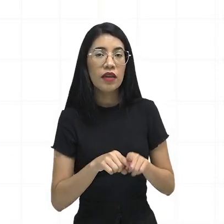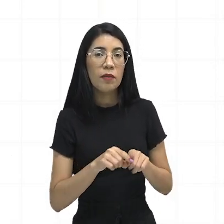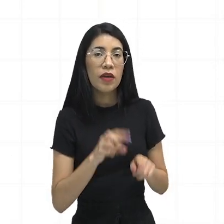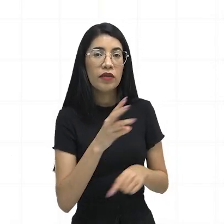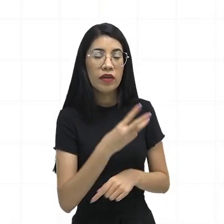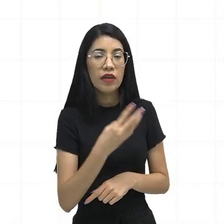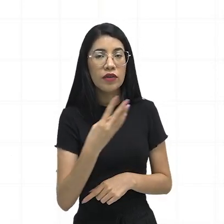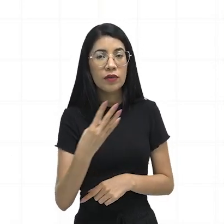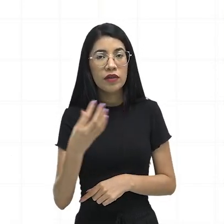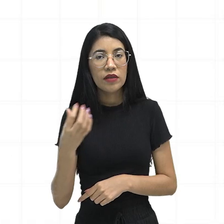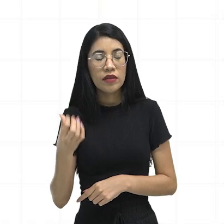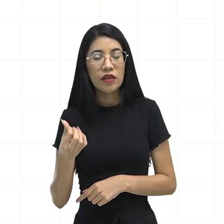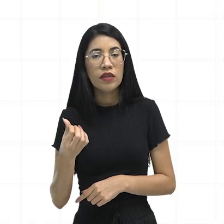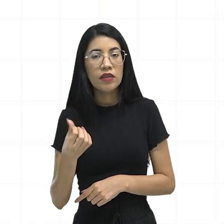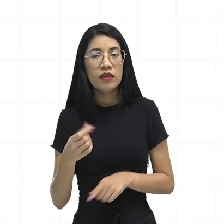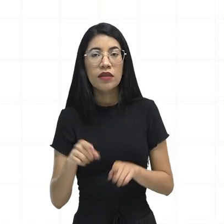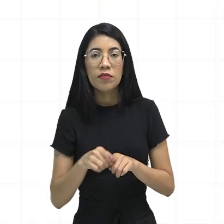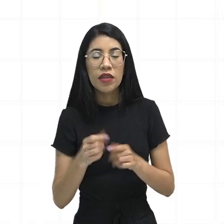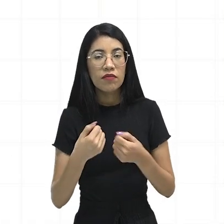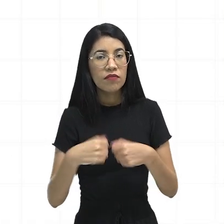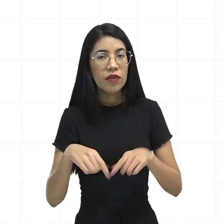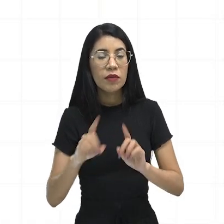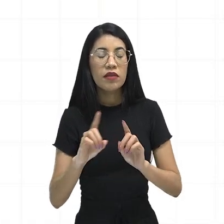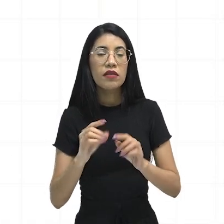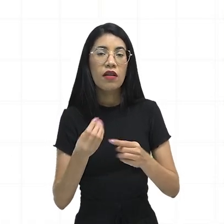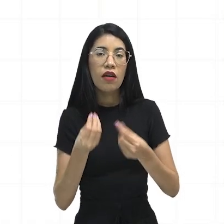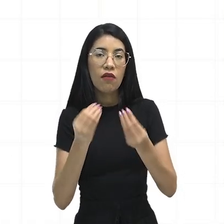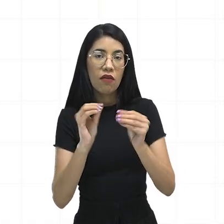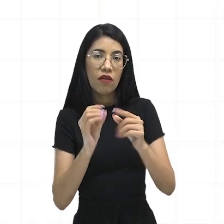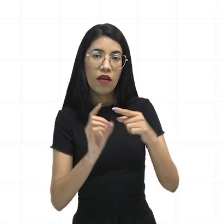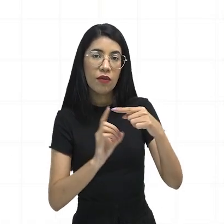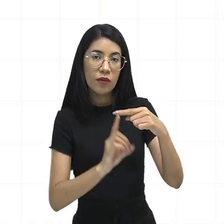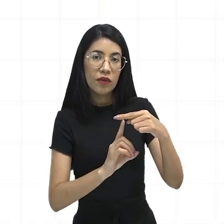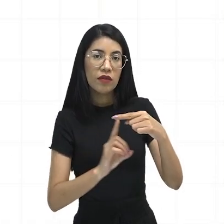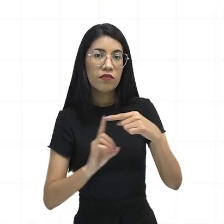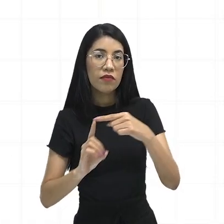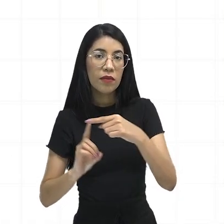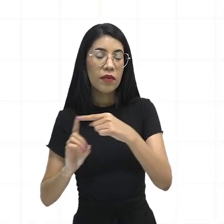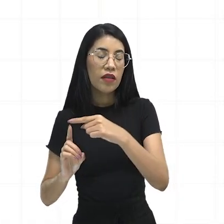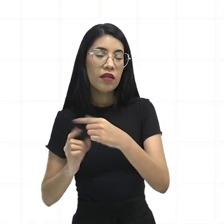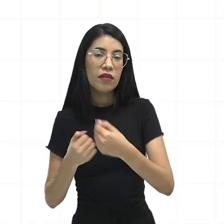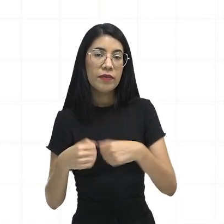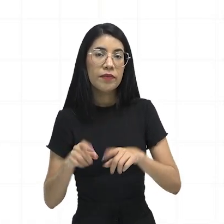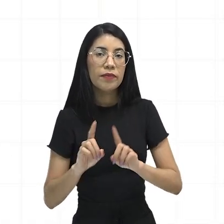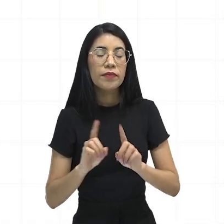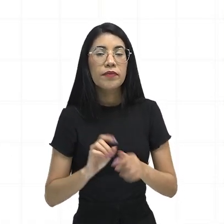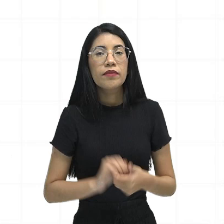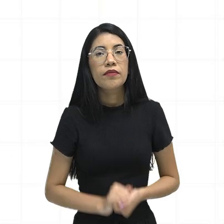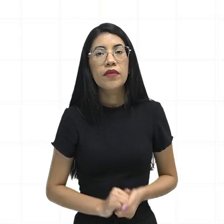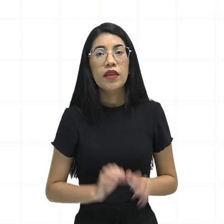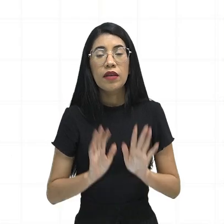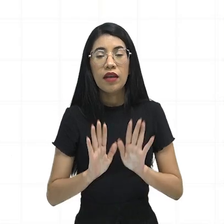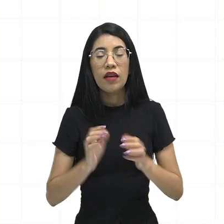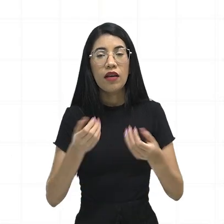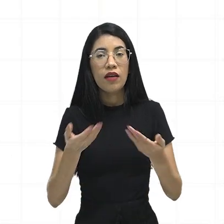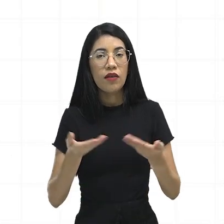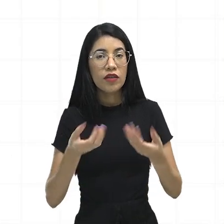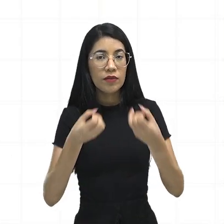ficam sozinhos, tá bom? Vamos seguir em frente então. Vamos falar agora